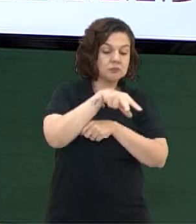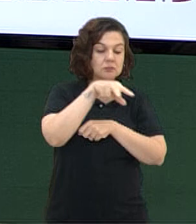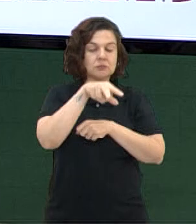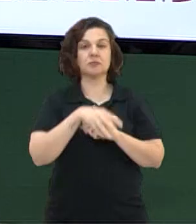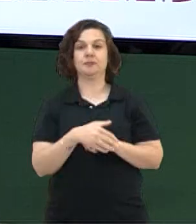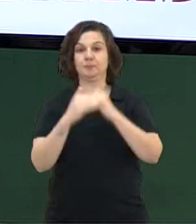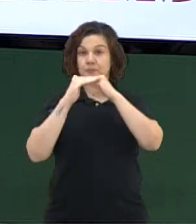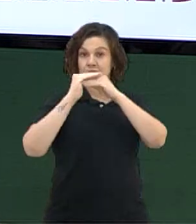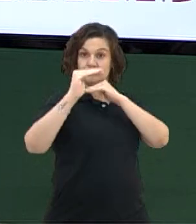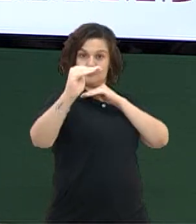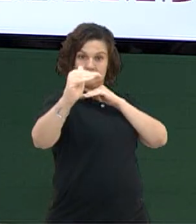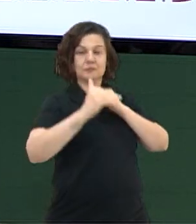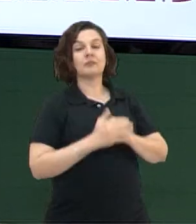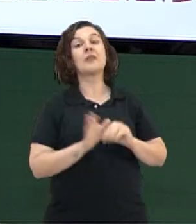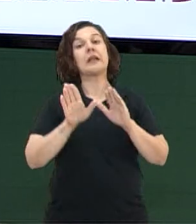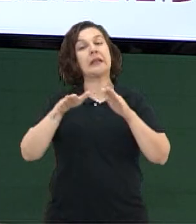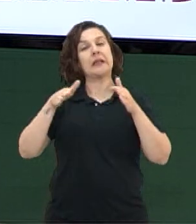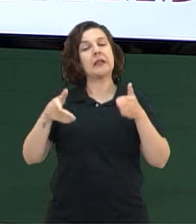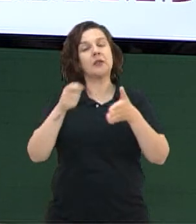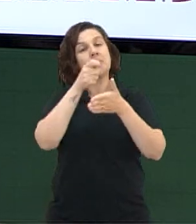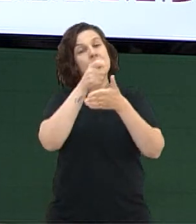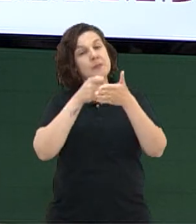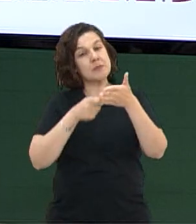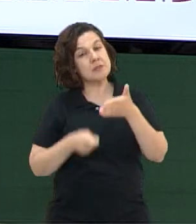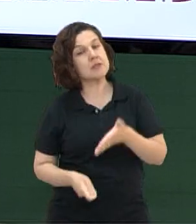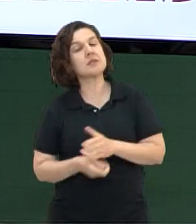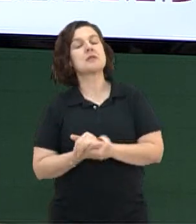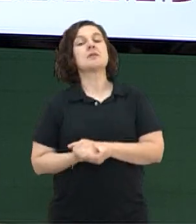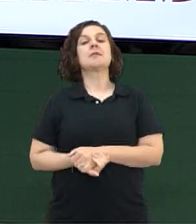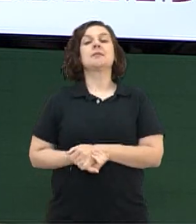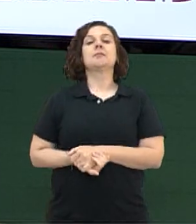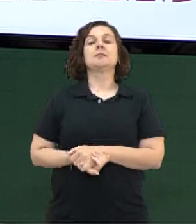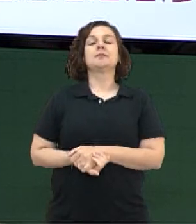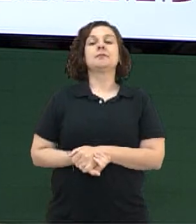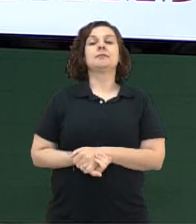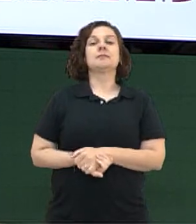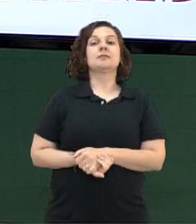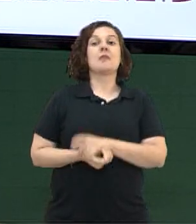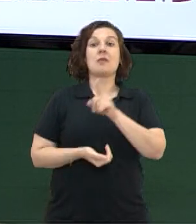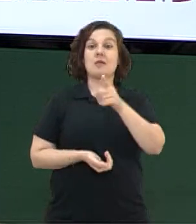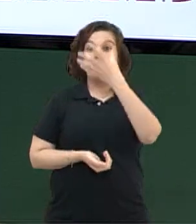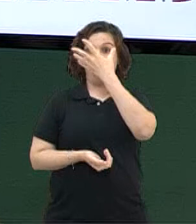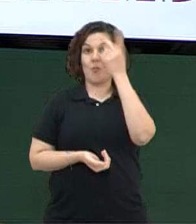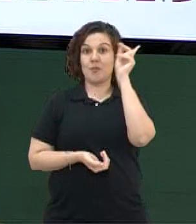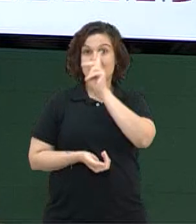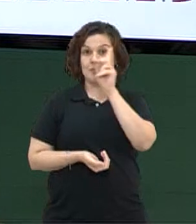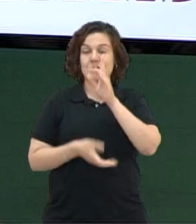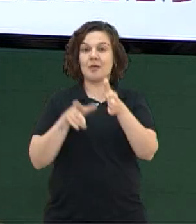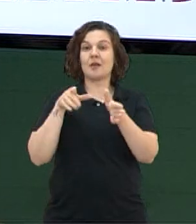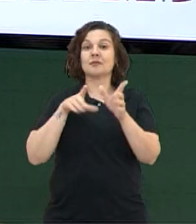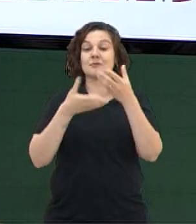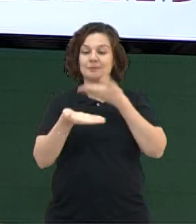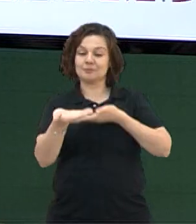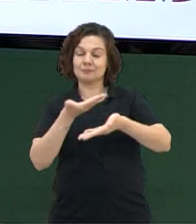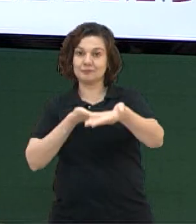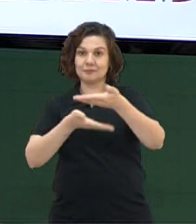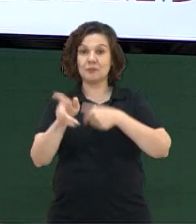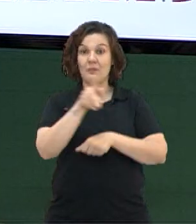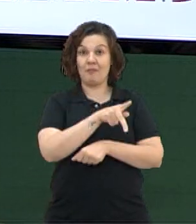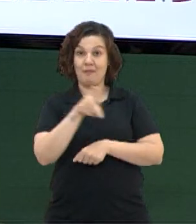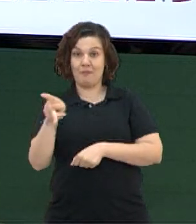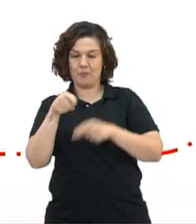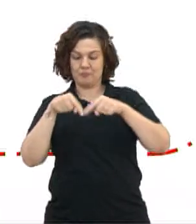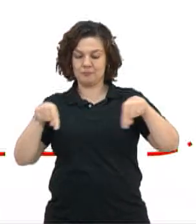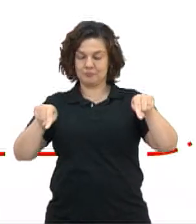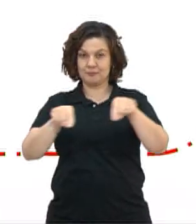plano horizontal. Então, descreva um pouco dessas características e lembre-se de depois interagir com o seu professor lá no ambiente virtual